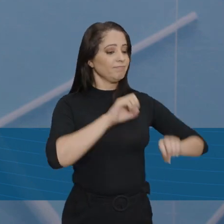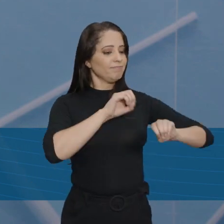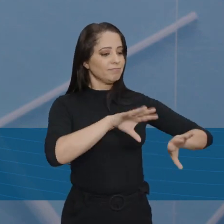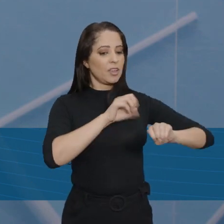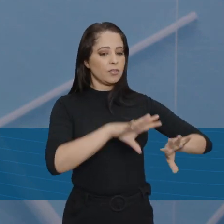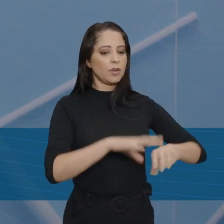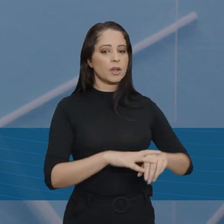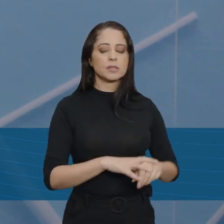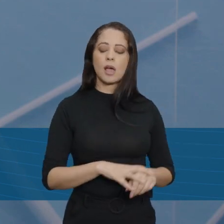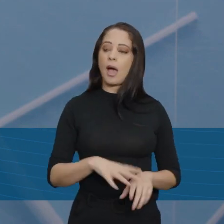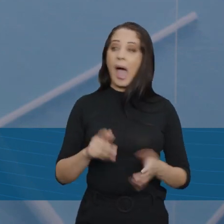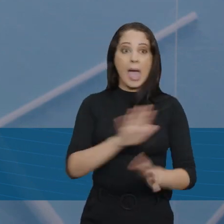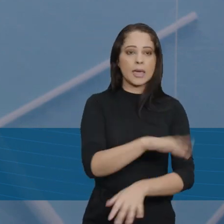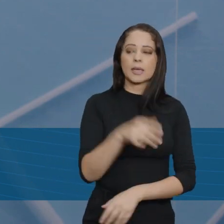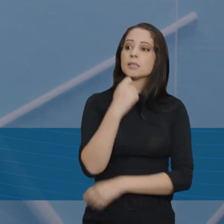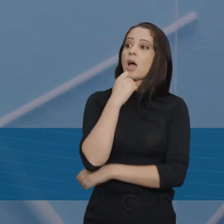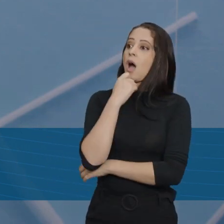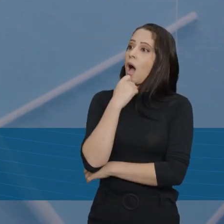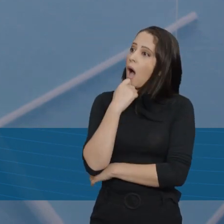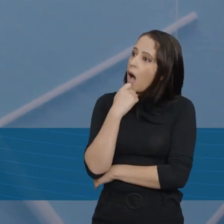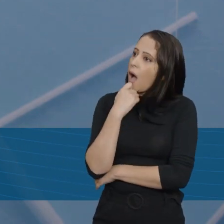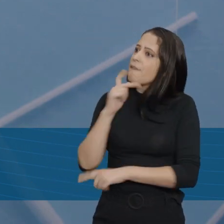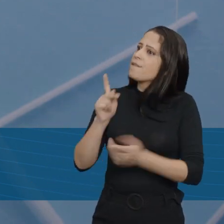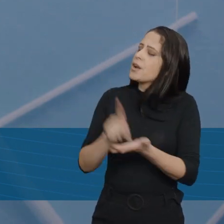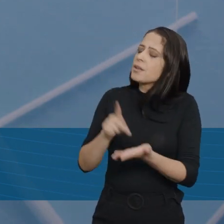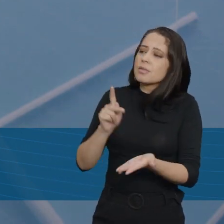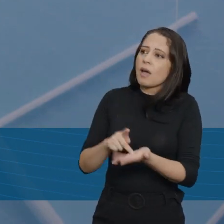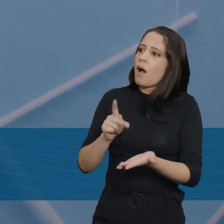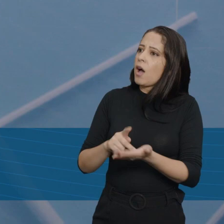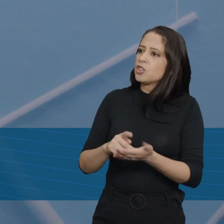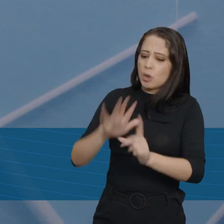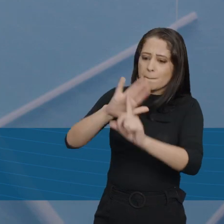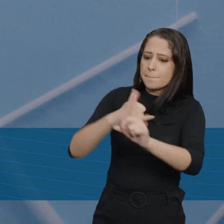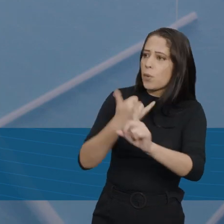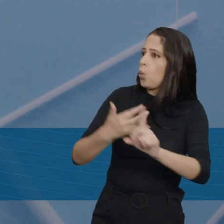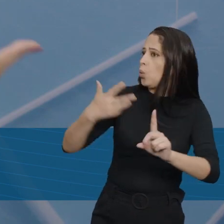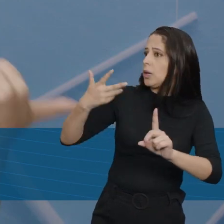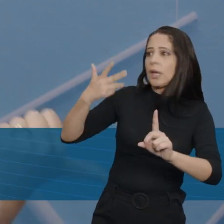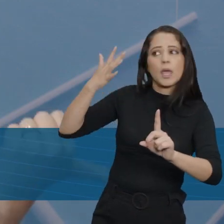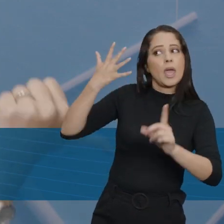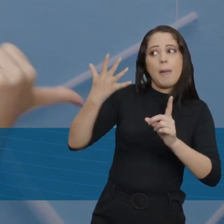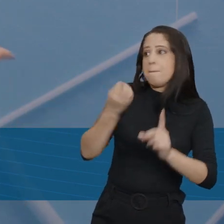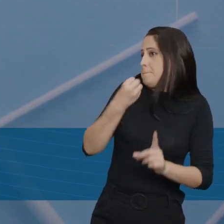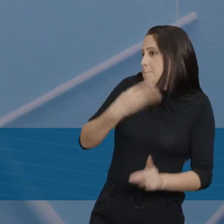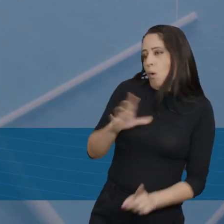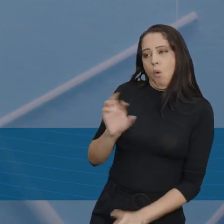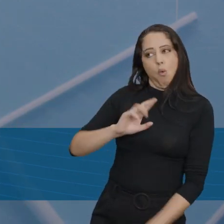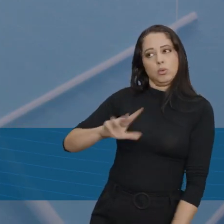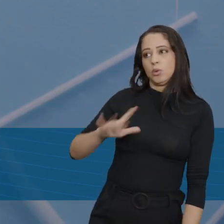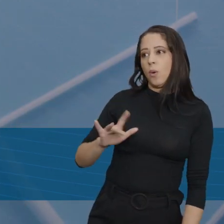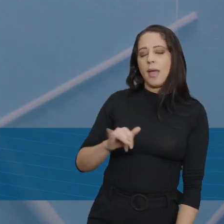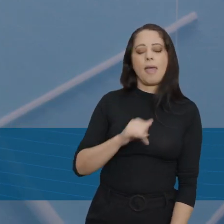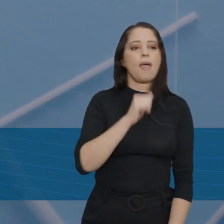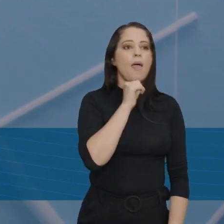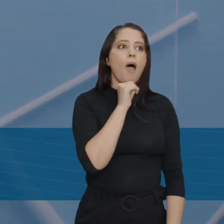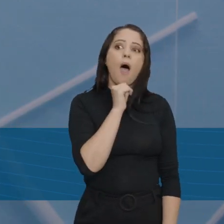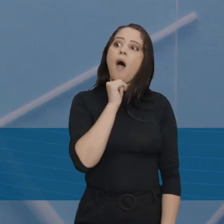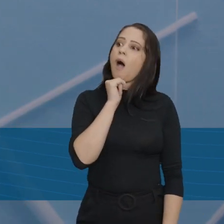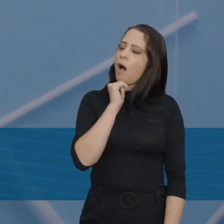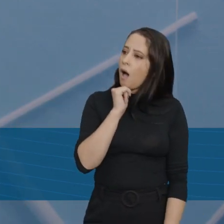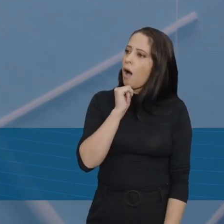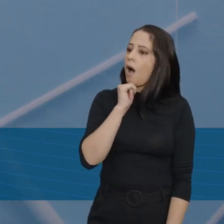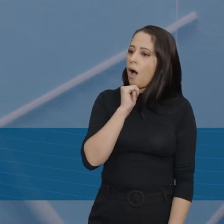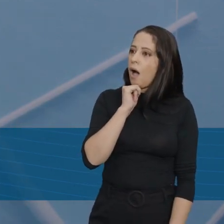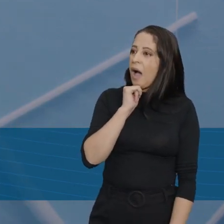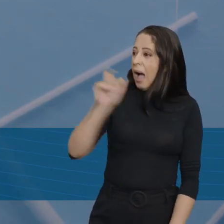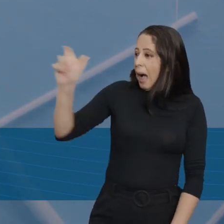levar... De repente a criança fala, isso acontece, então não é normal, né? Então o fulano fez uma